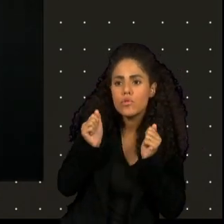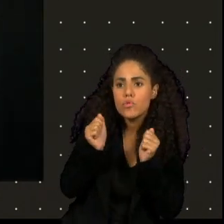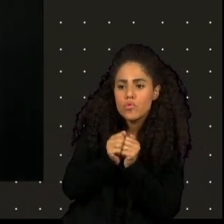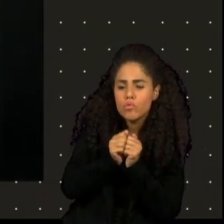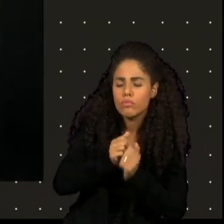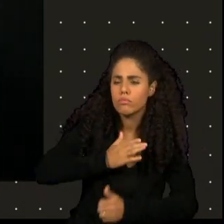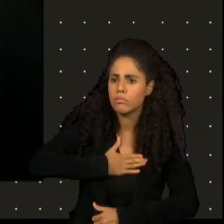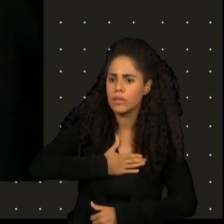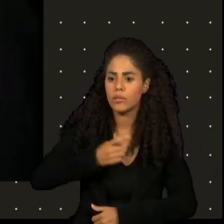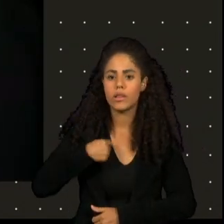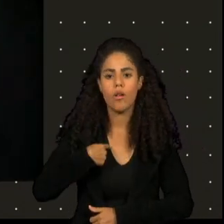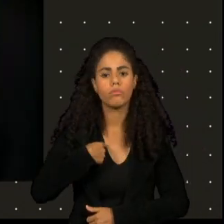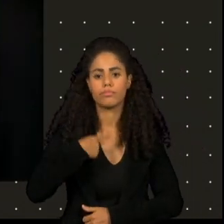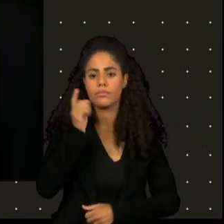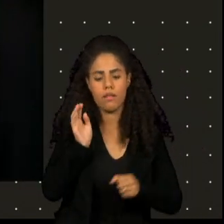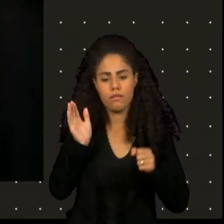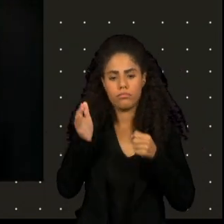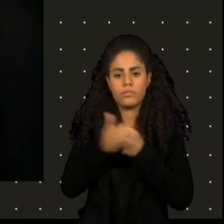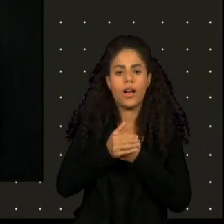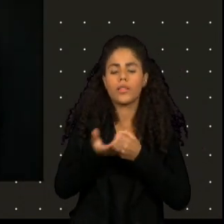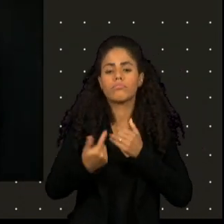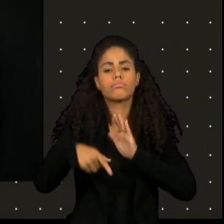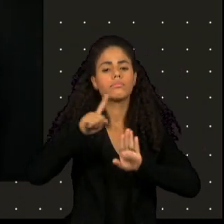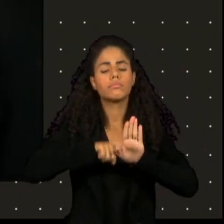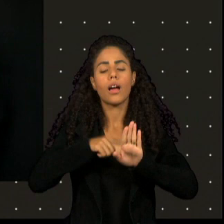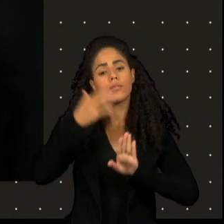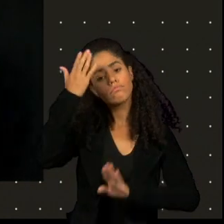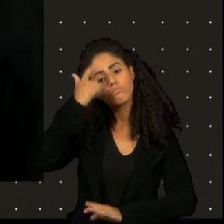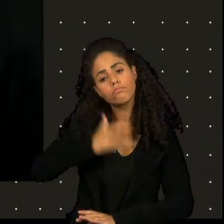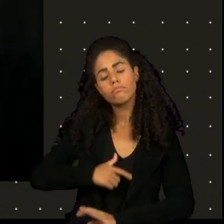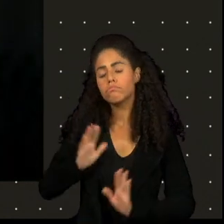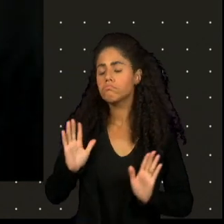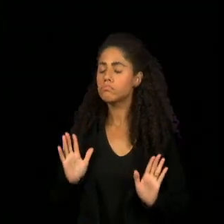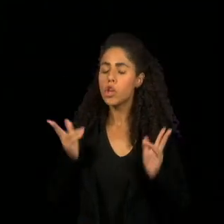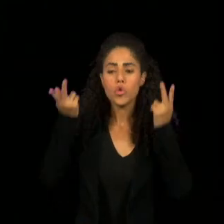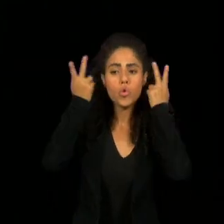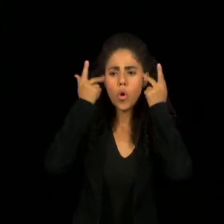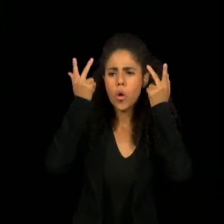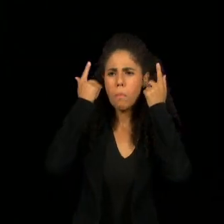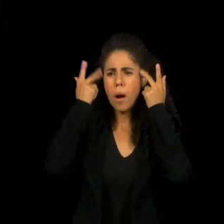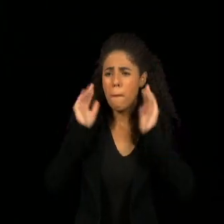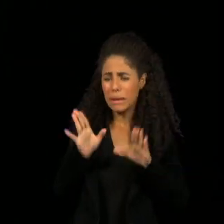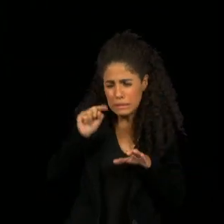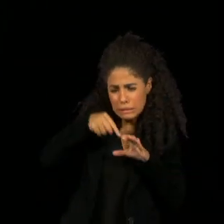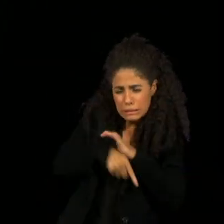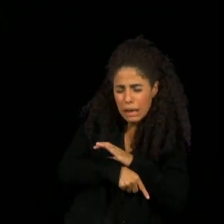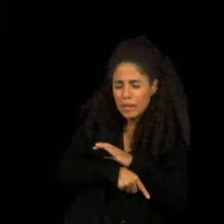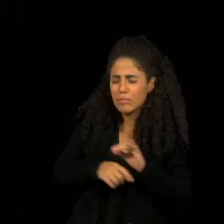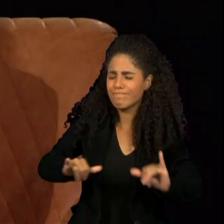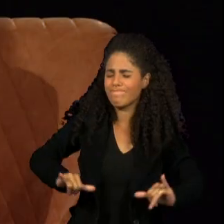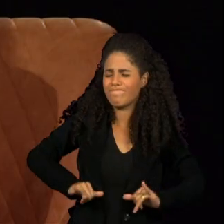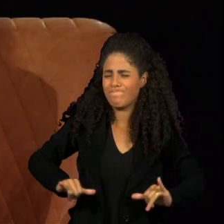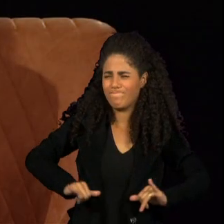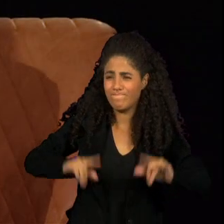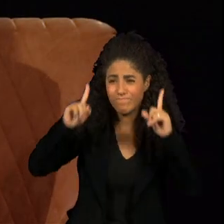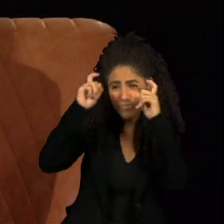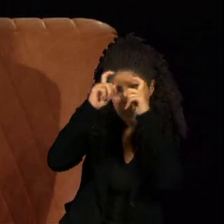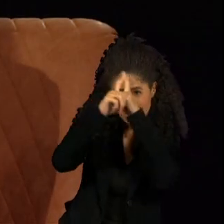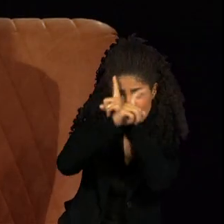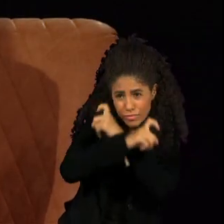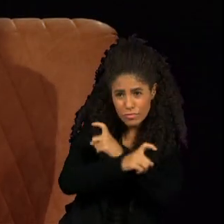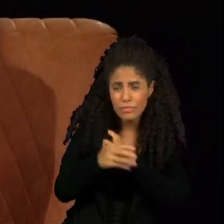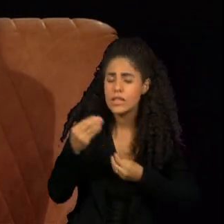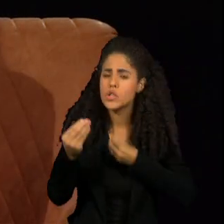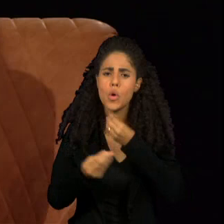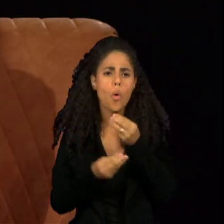terrível. E não foi nada fácil esse período da separação. Mas isso é que te levou aí para o Rio de Janeiro? Esse clima, esse